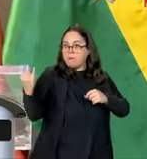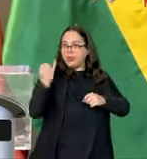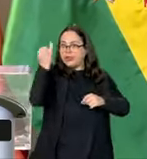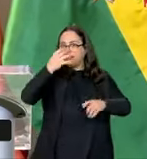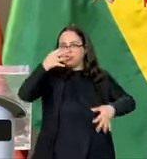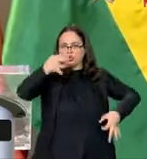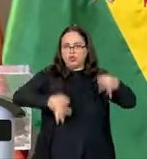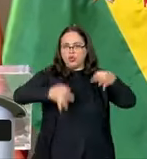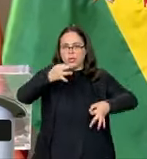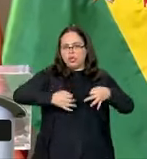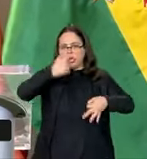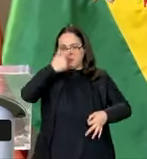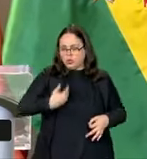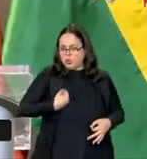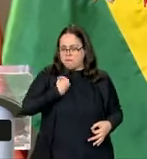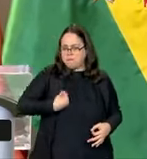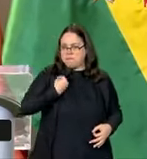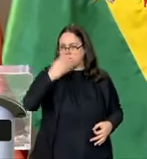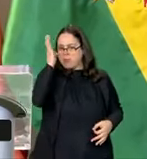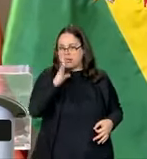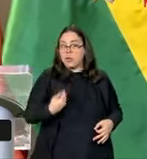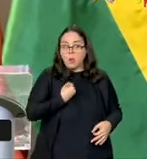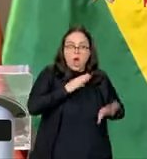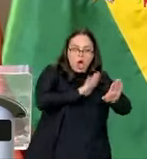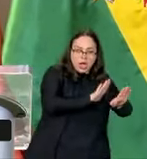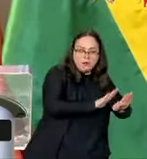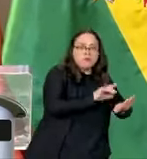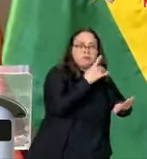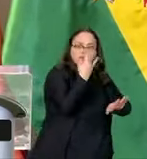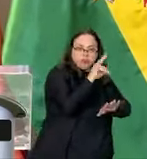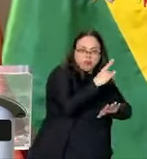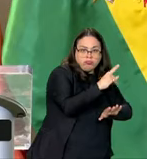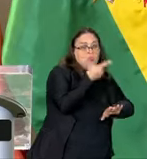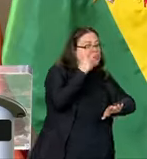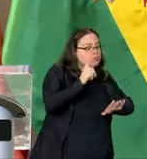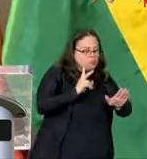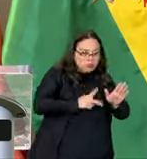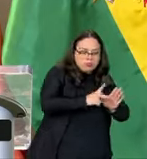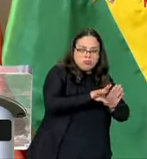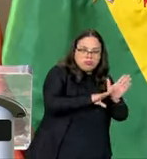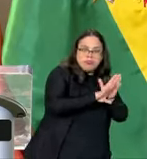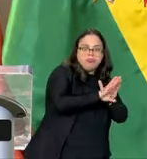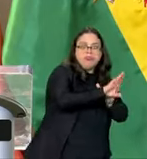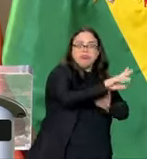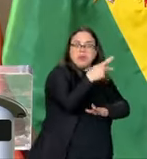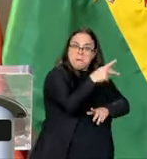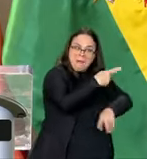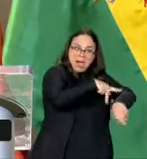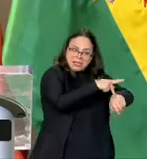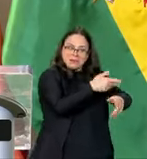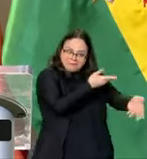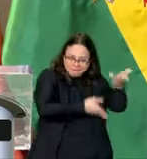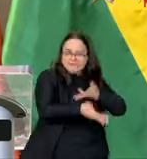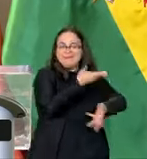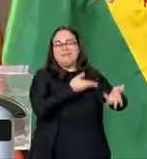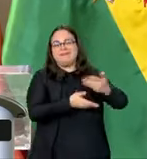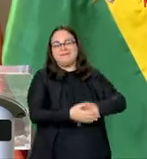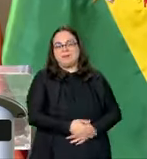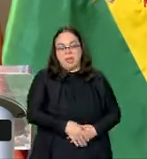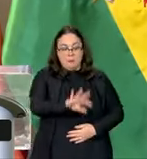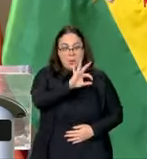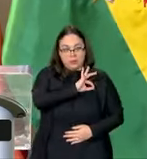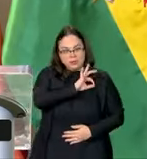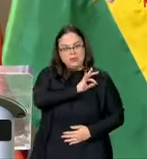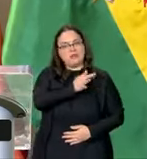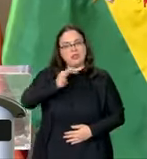brasileiros na Bolívia para que eles continuem colaborando com o desenvolvimento econômico deste país. A Política Federal